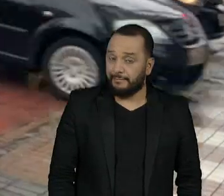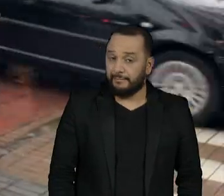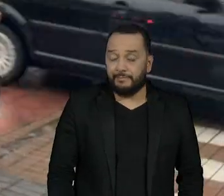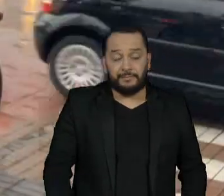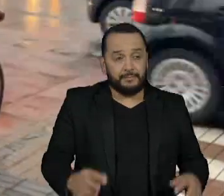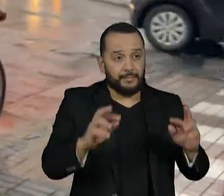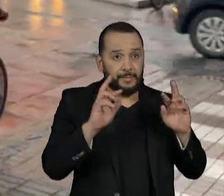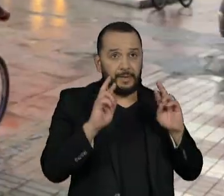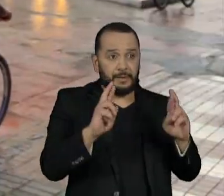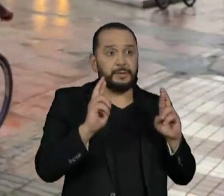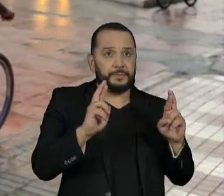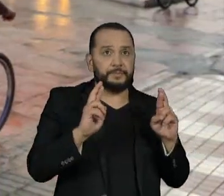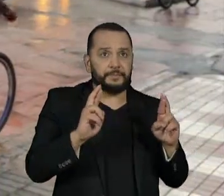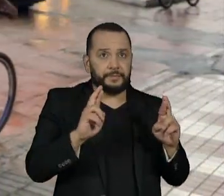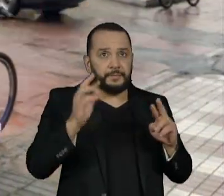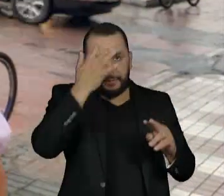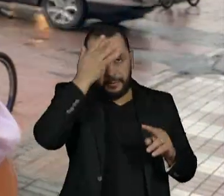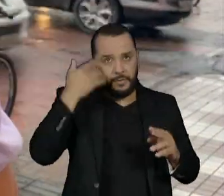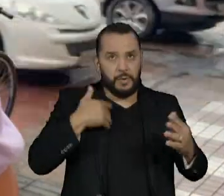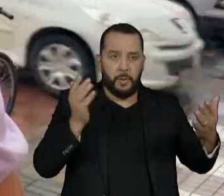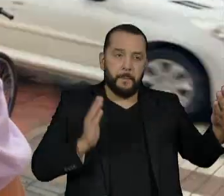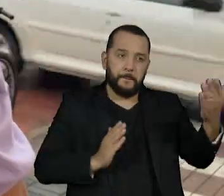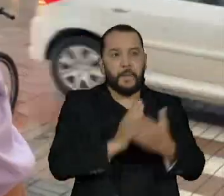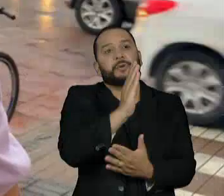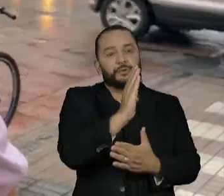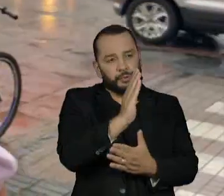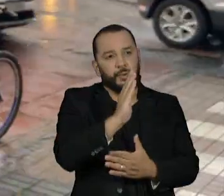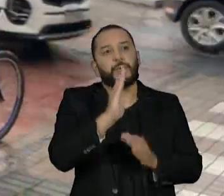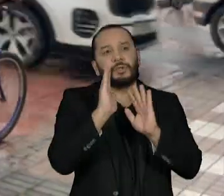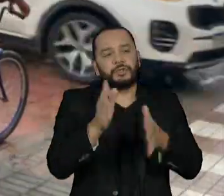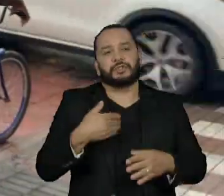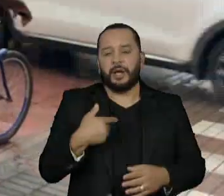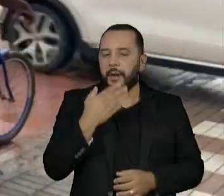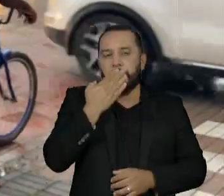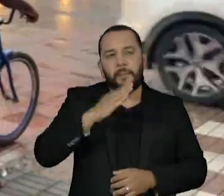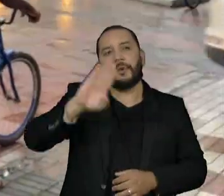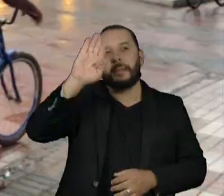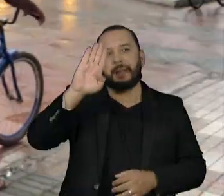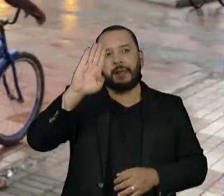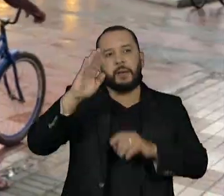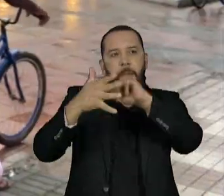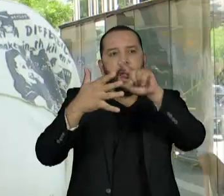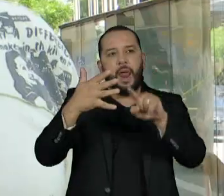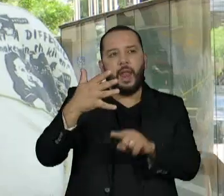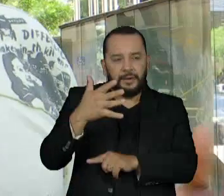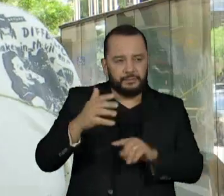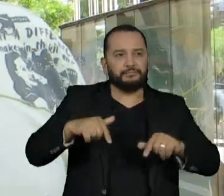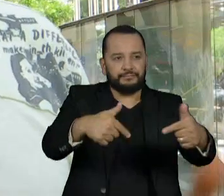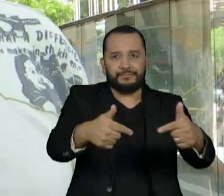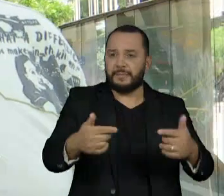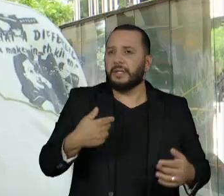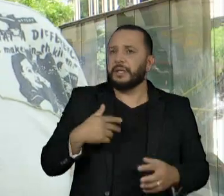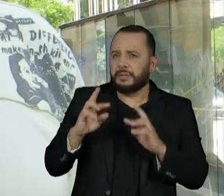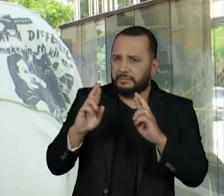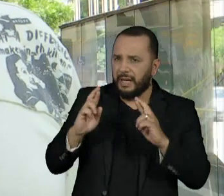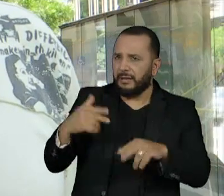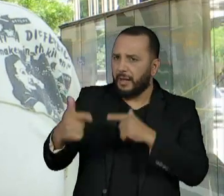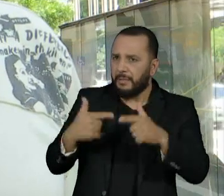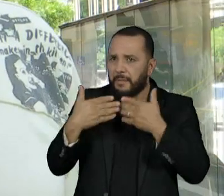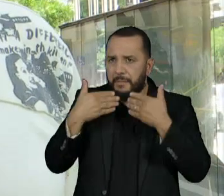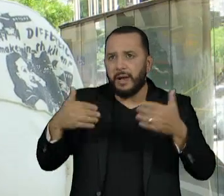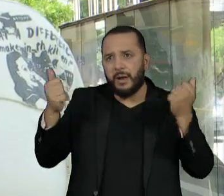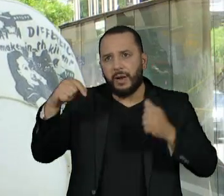Espero que aqueles que se elegeram cumpram aquilo que prometeram à população. Eu espero que ele faça o melhor para São